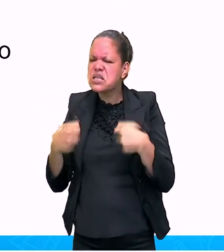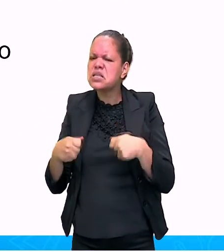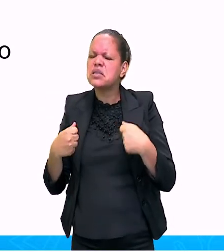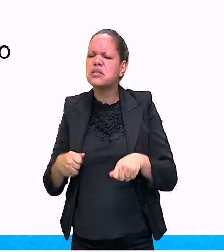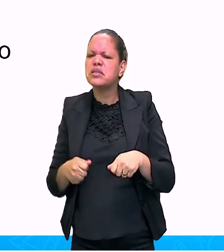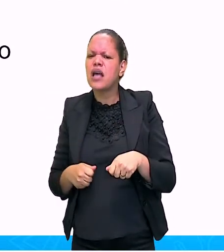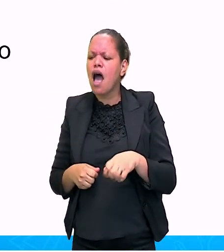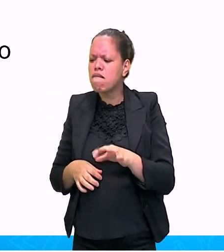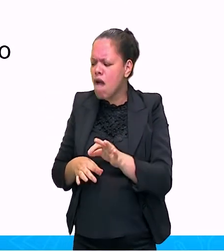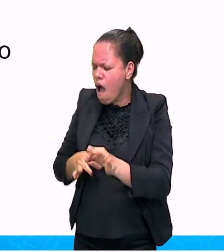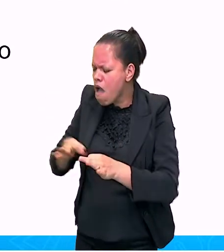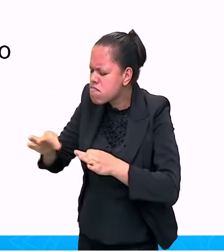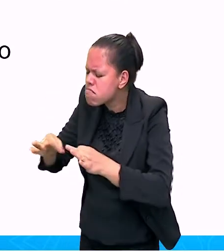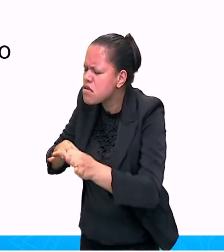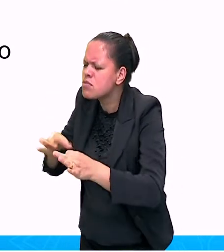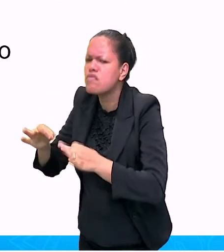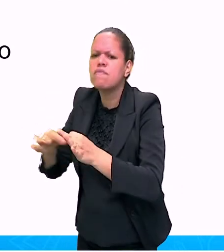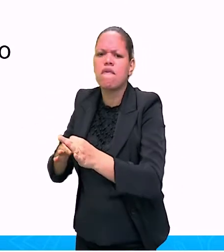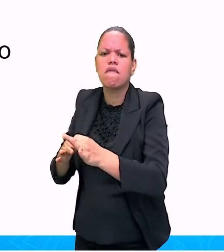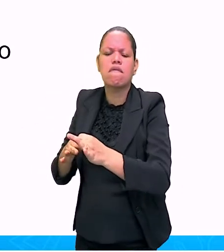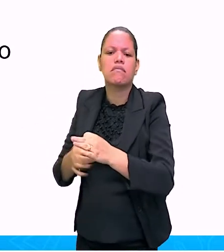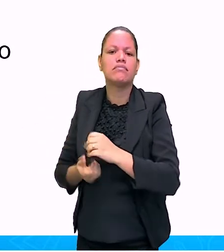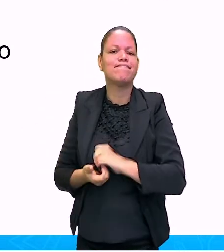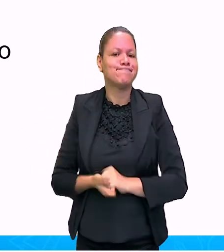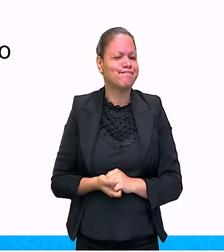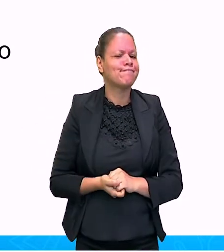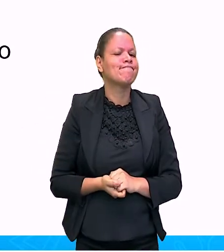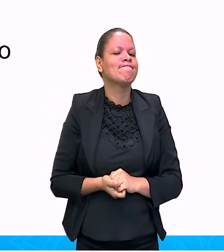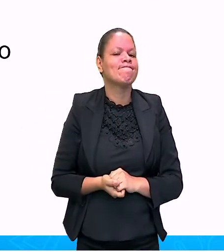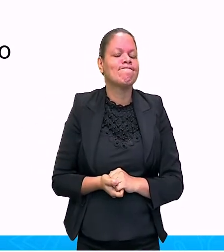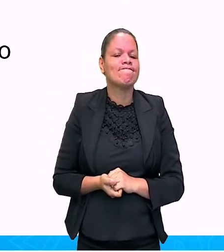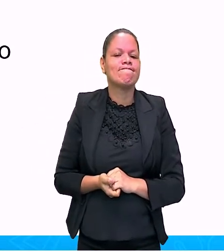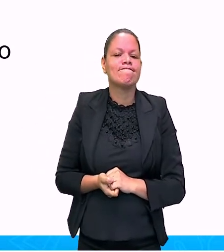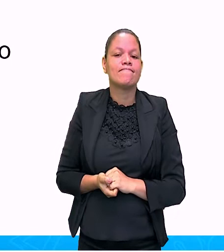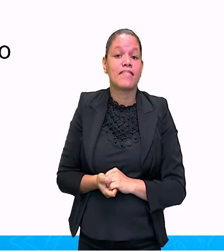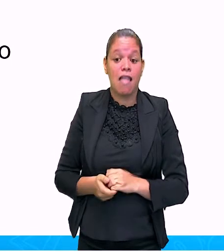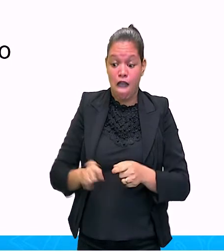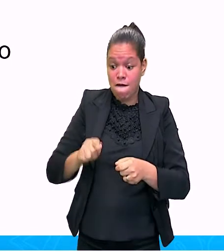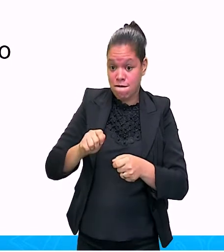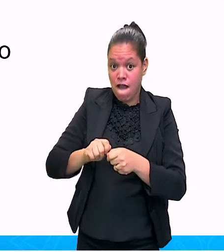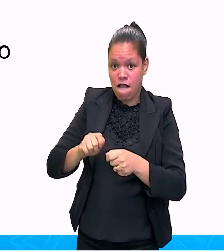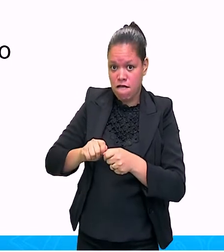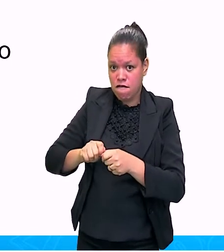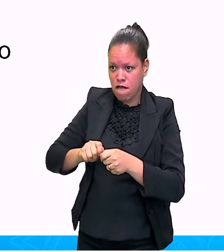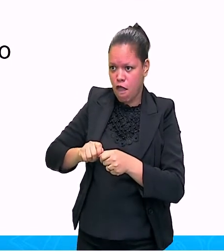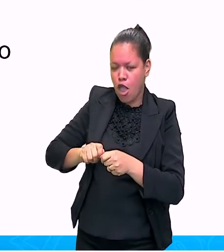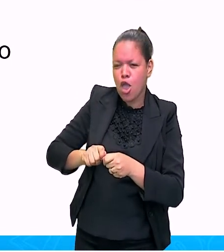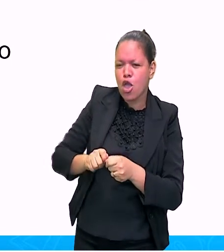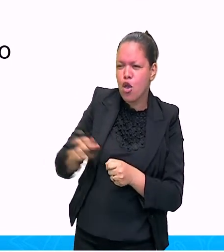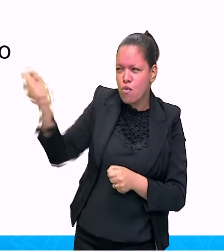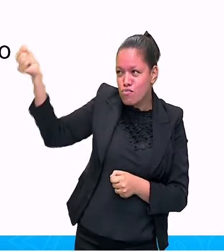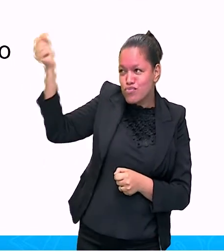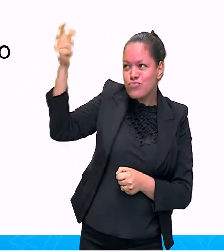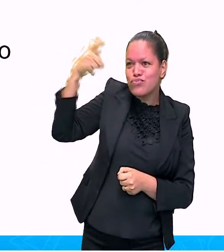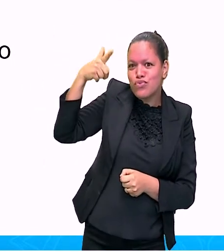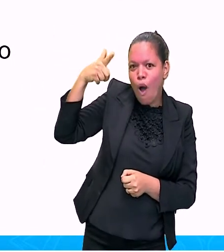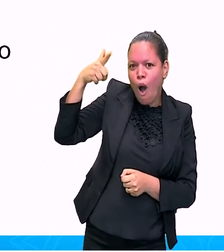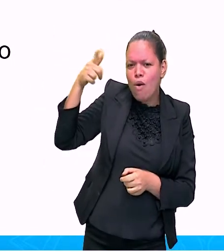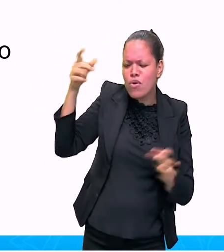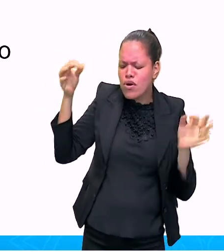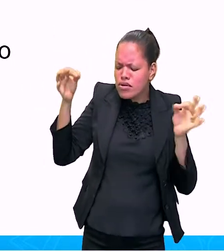Consertar o sol que havia sido quebrado pelo homem. Isso mesmo. Mauá, ele